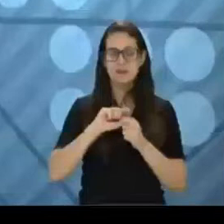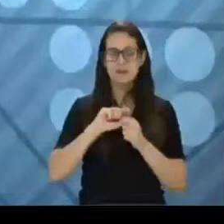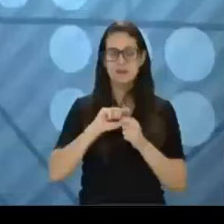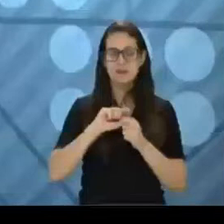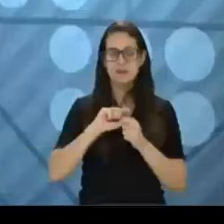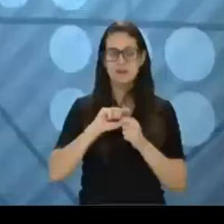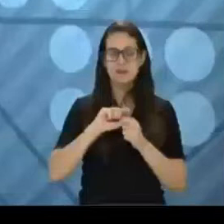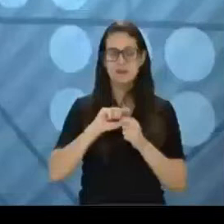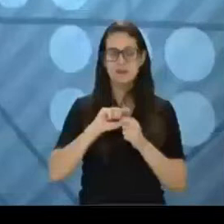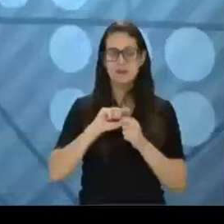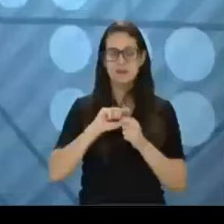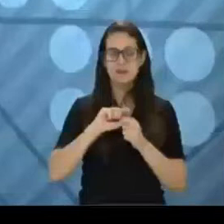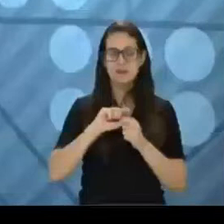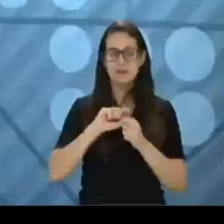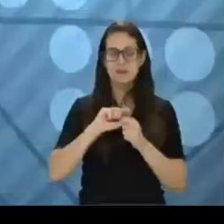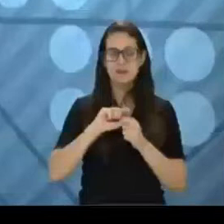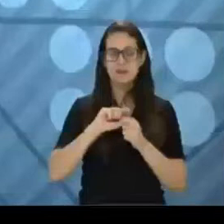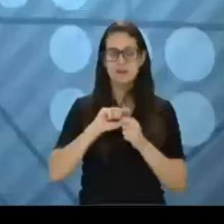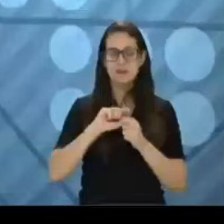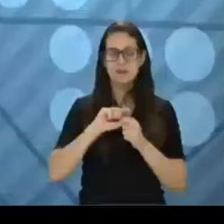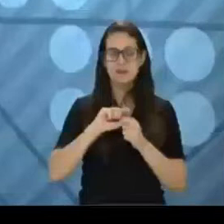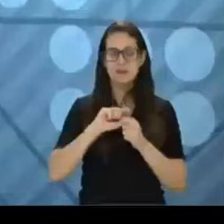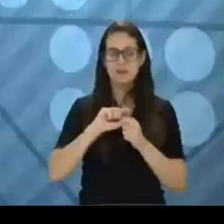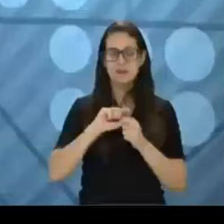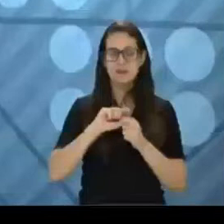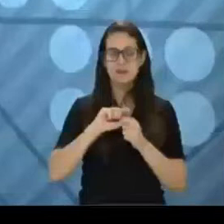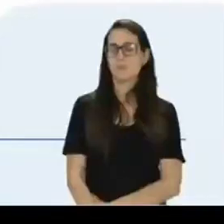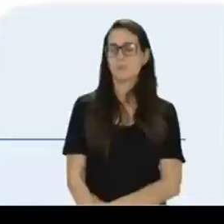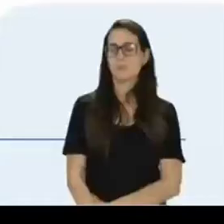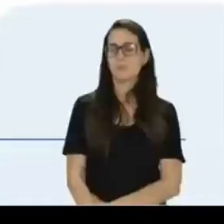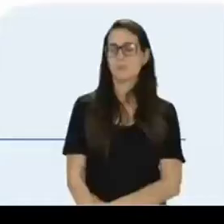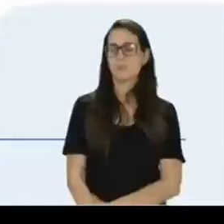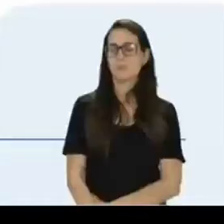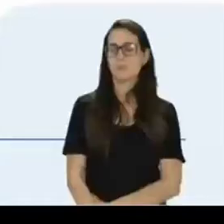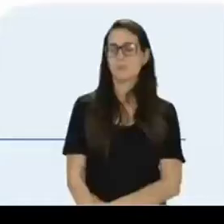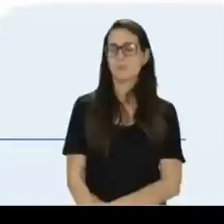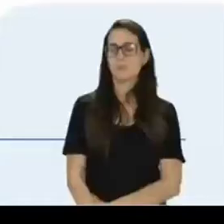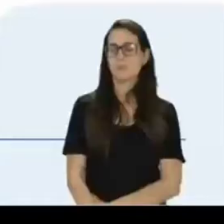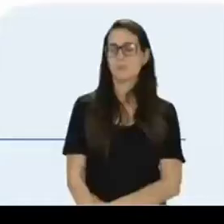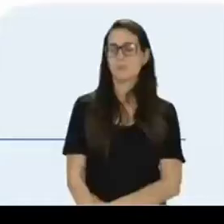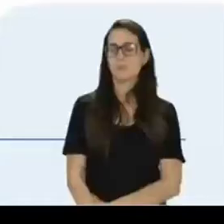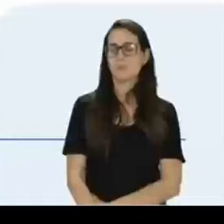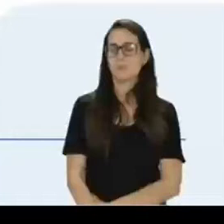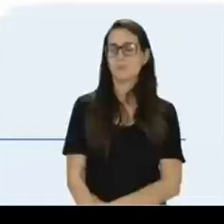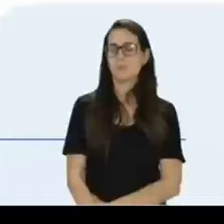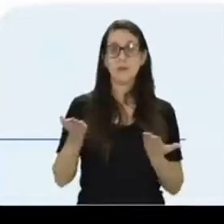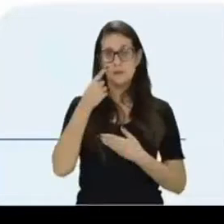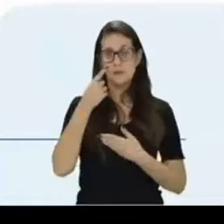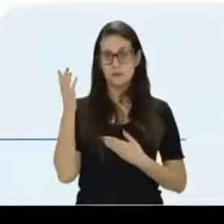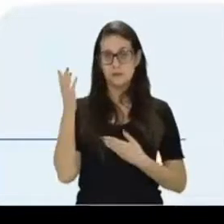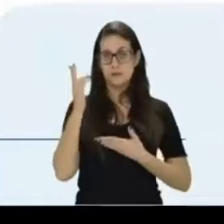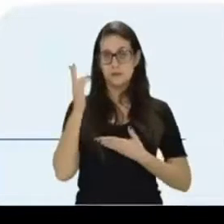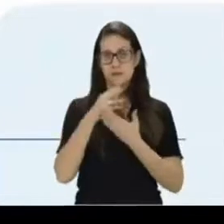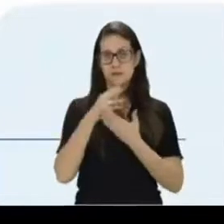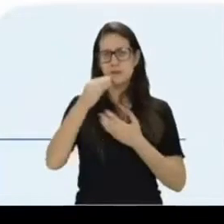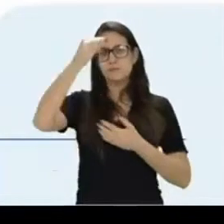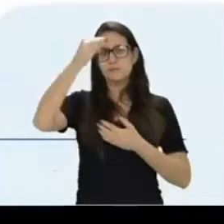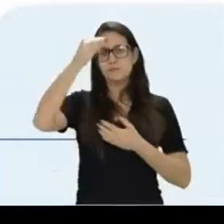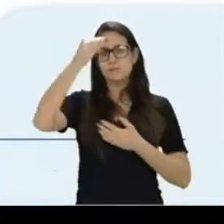precisa. Então, vamos retomar a nossa comparação. Então, nós temos aqui, só para fixar, membrana e